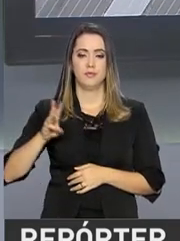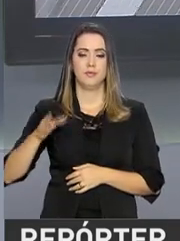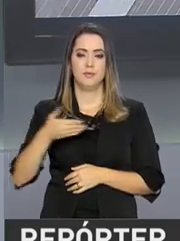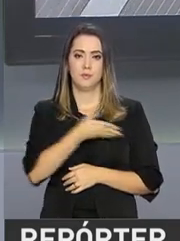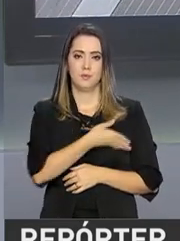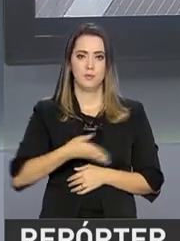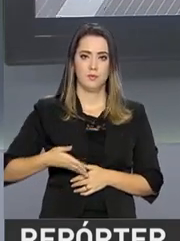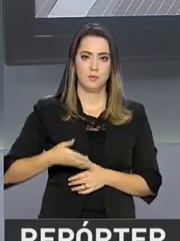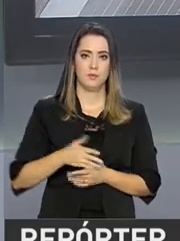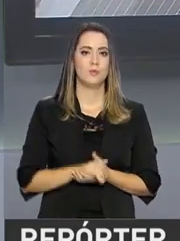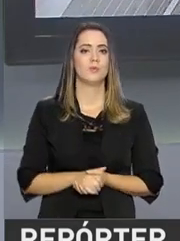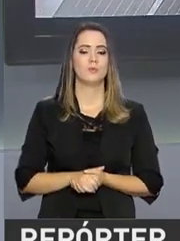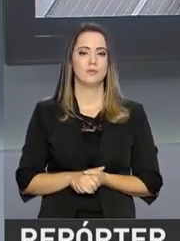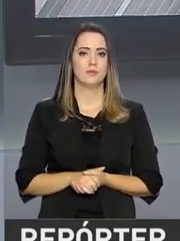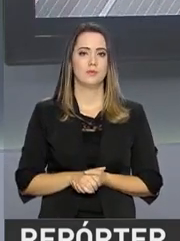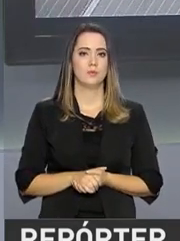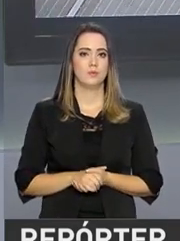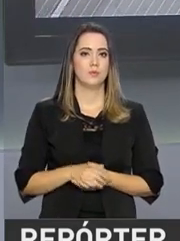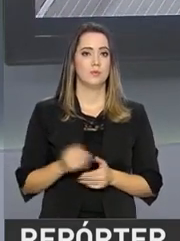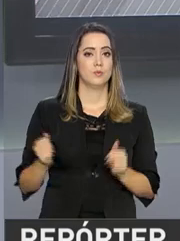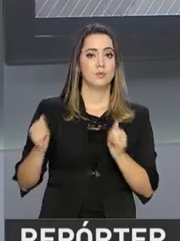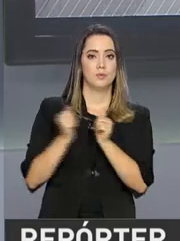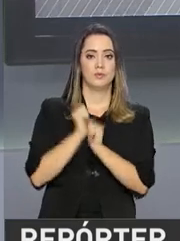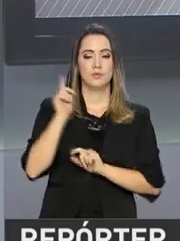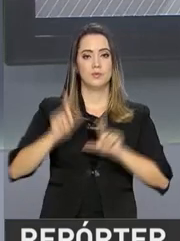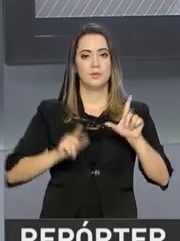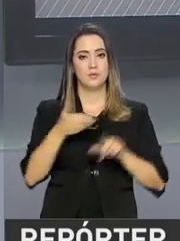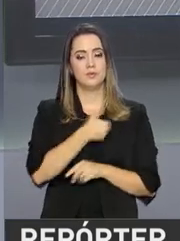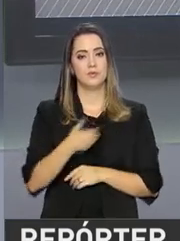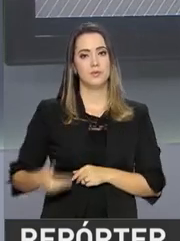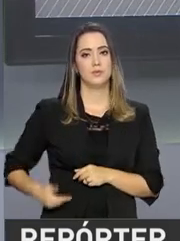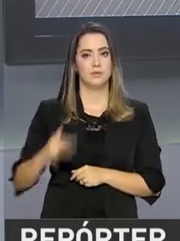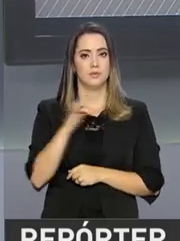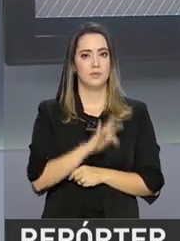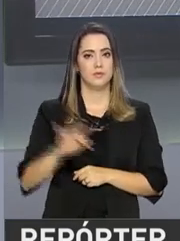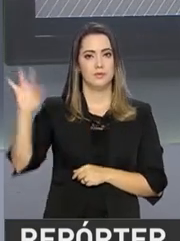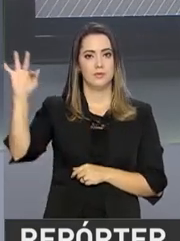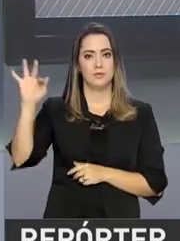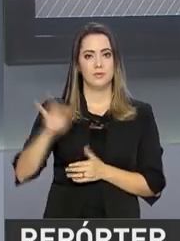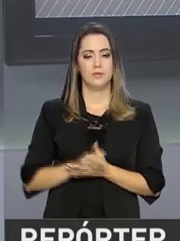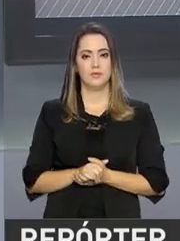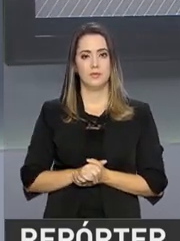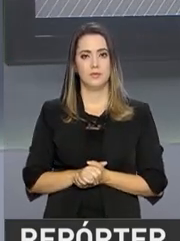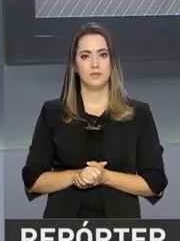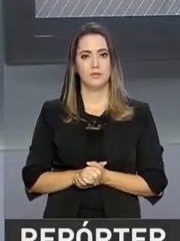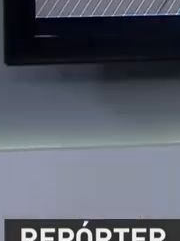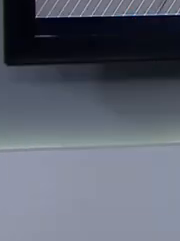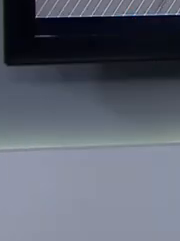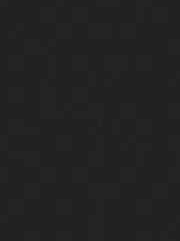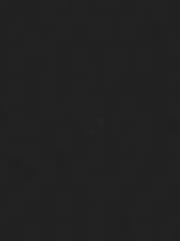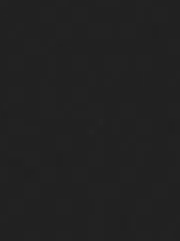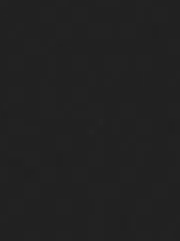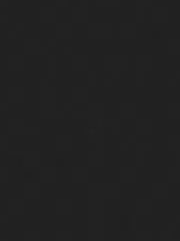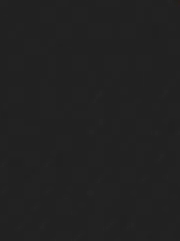está na página da nbr na internet continue com a gente na nbr a tv do governo federal